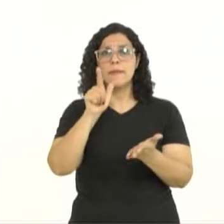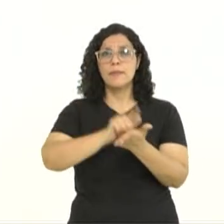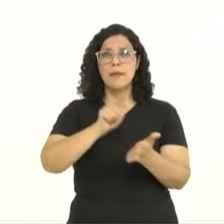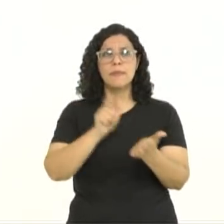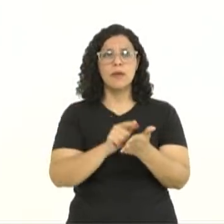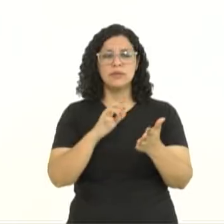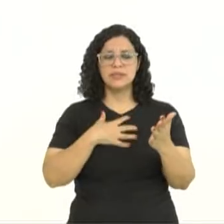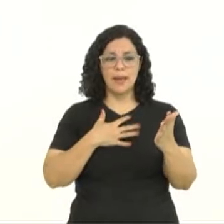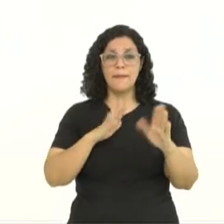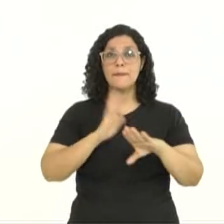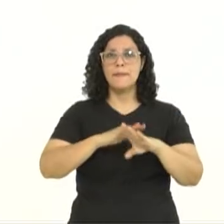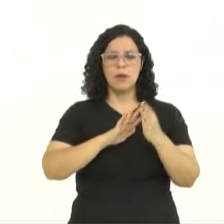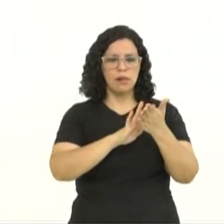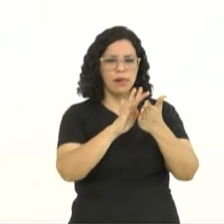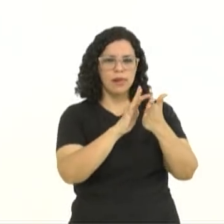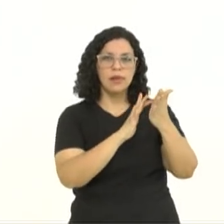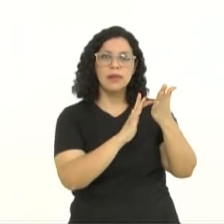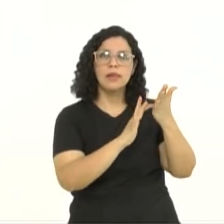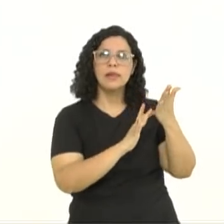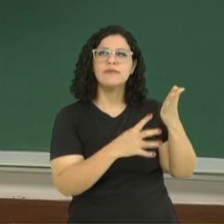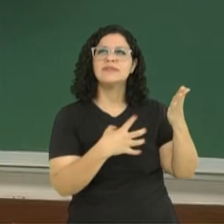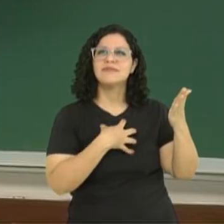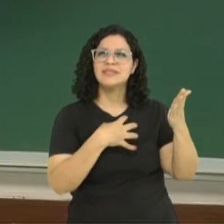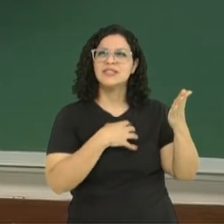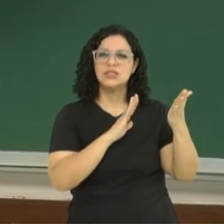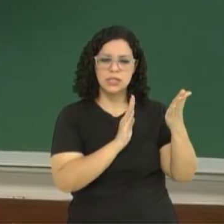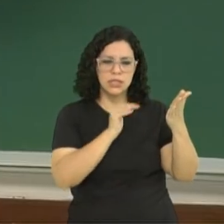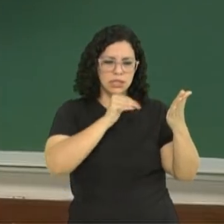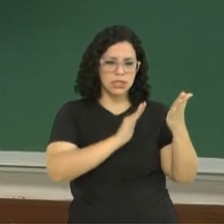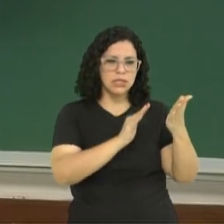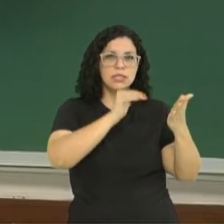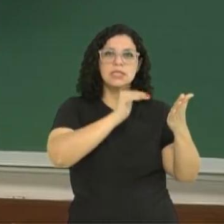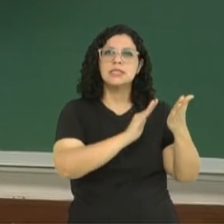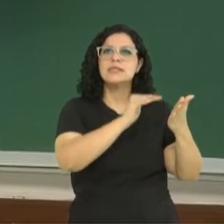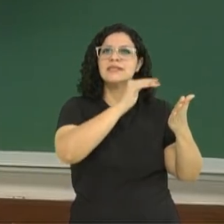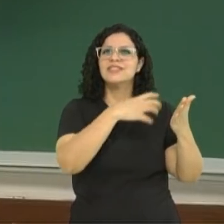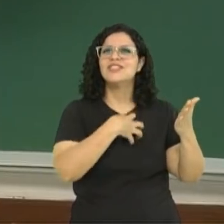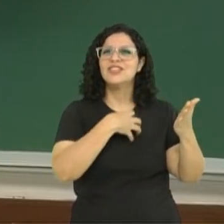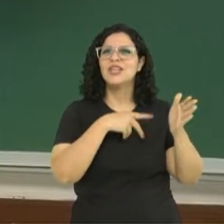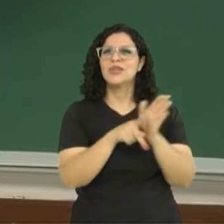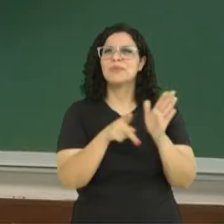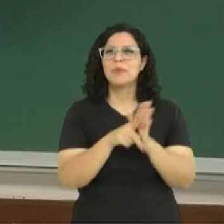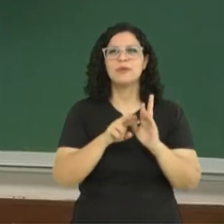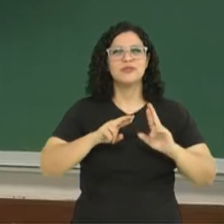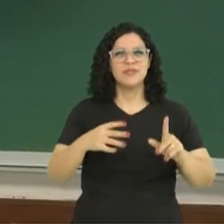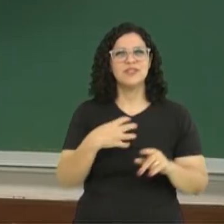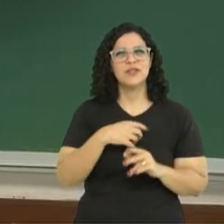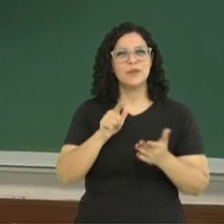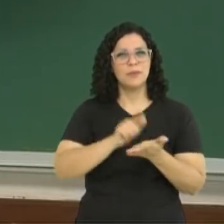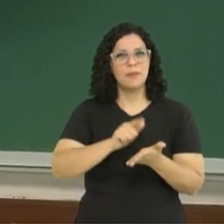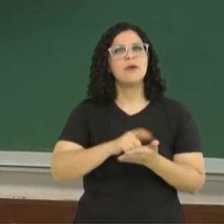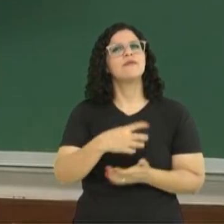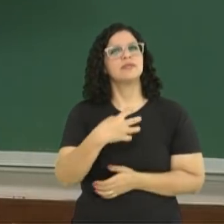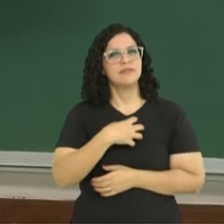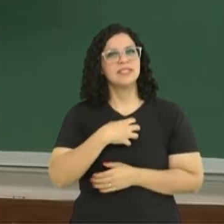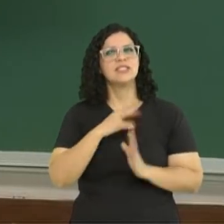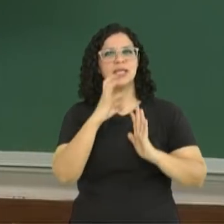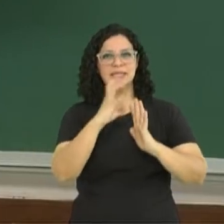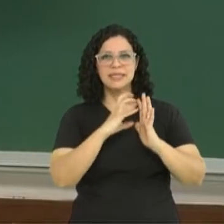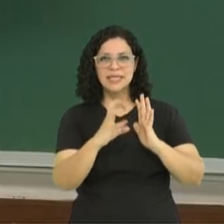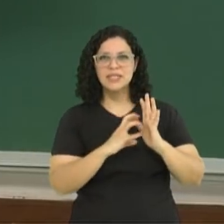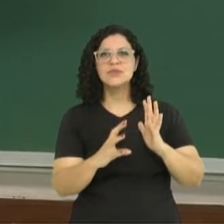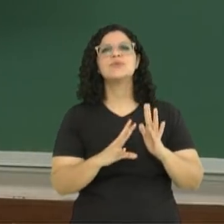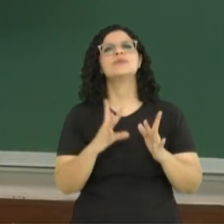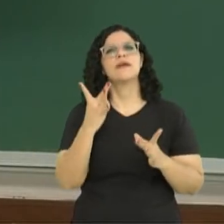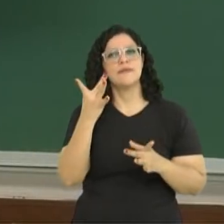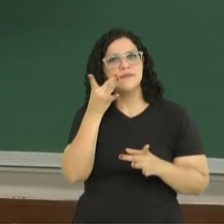que você passa a mão nesse papel, você vai sentir que a tinta, ela sobressai do papel. Então você vai sentir que aqui existe uma textura